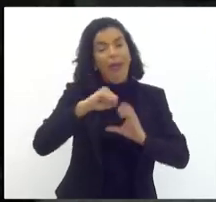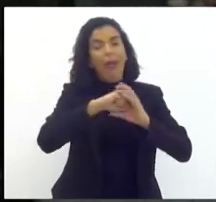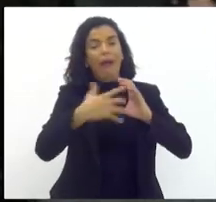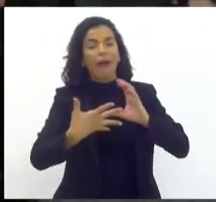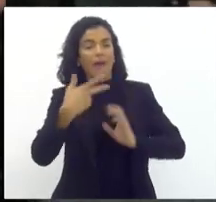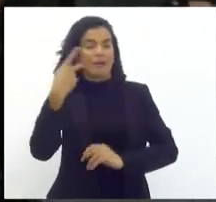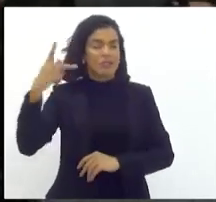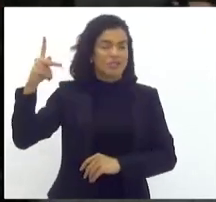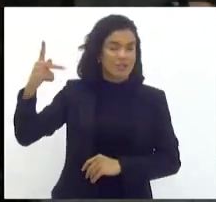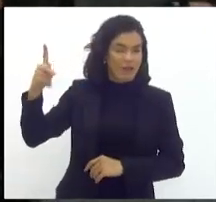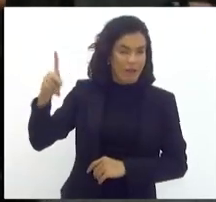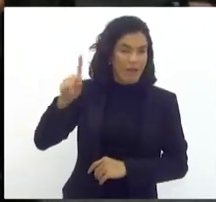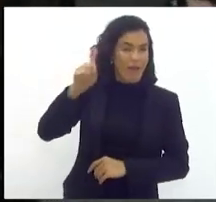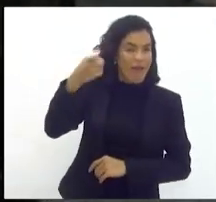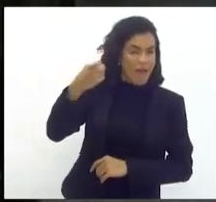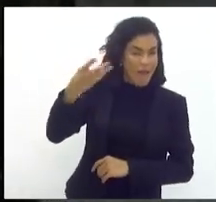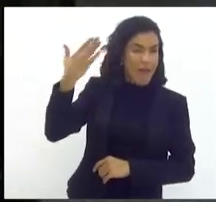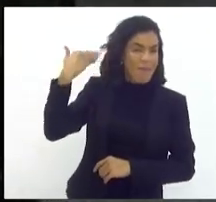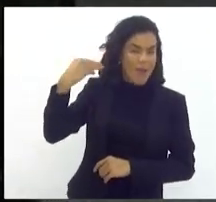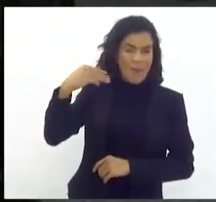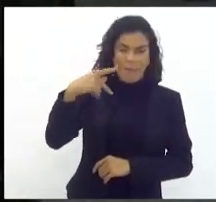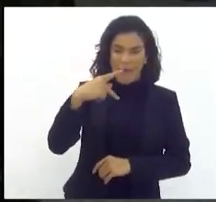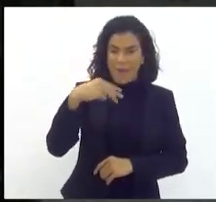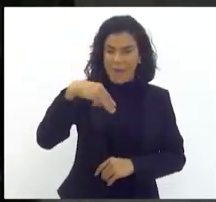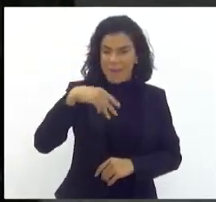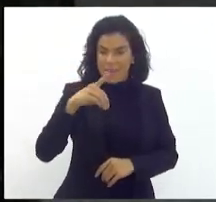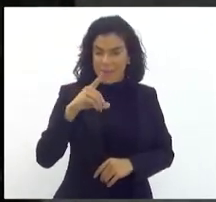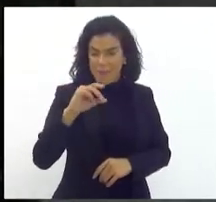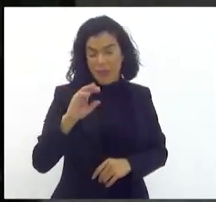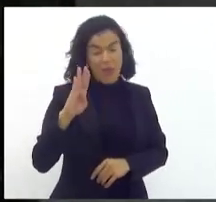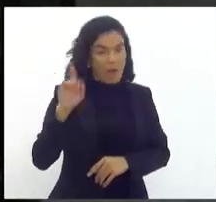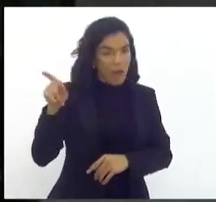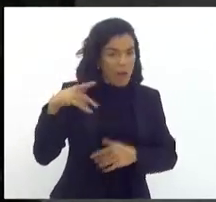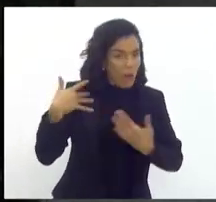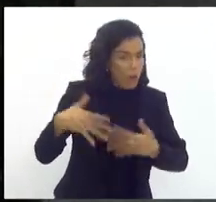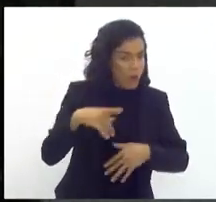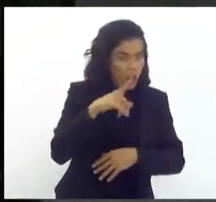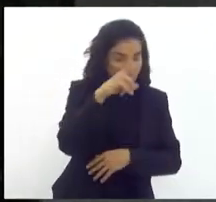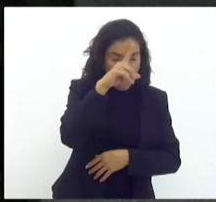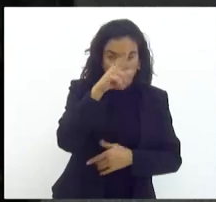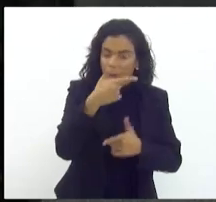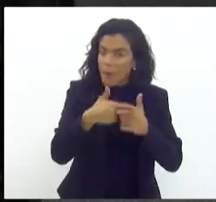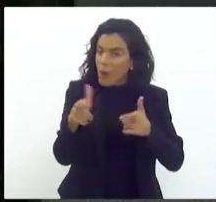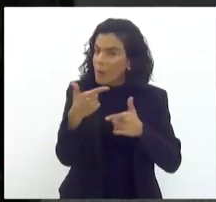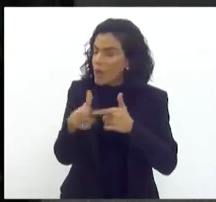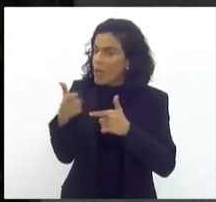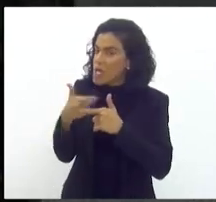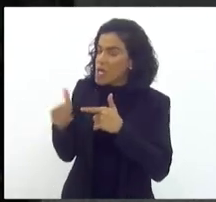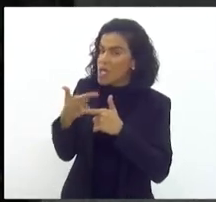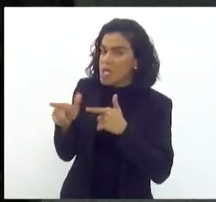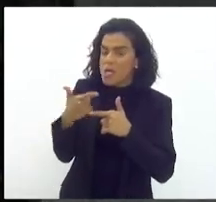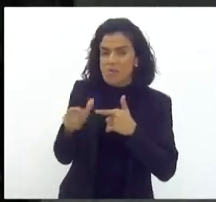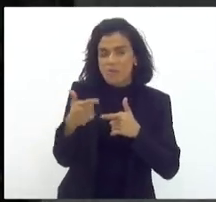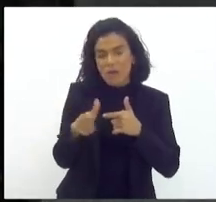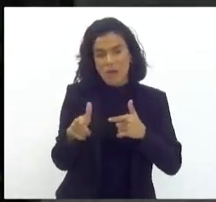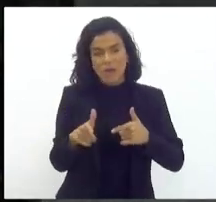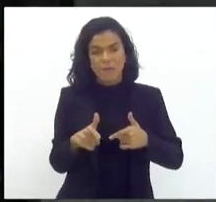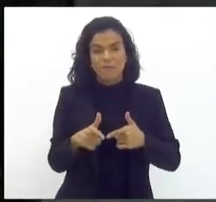dele ele já foi da época que era o MDB né Marquinhos é um fio desencapado né E aliás